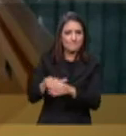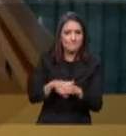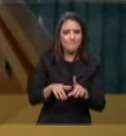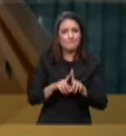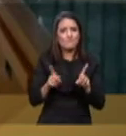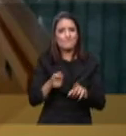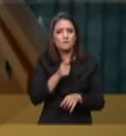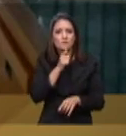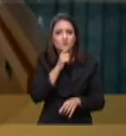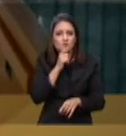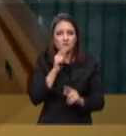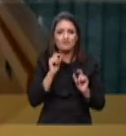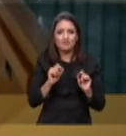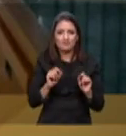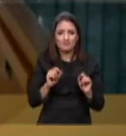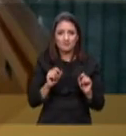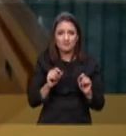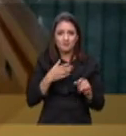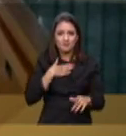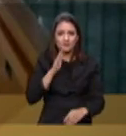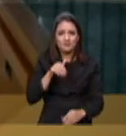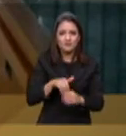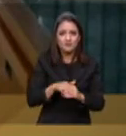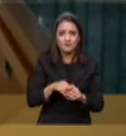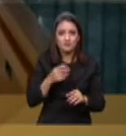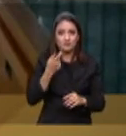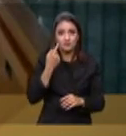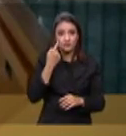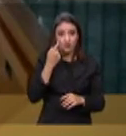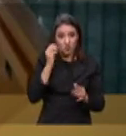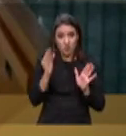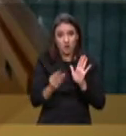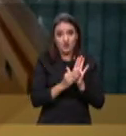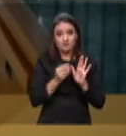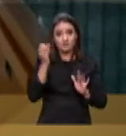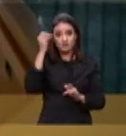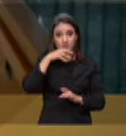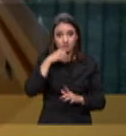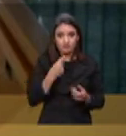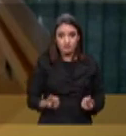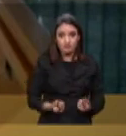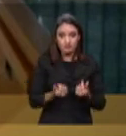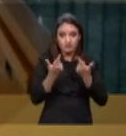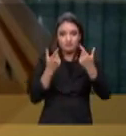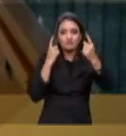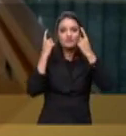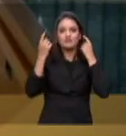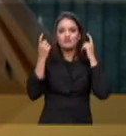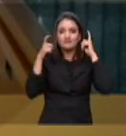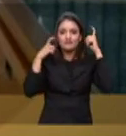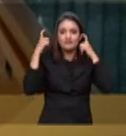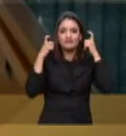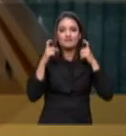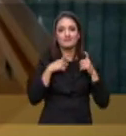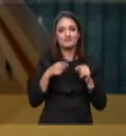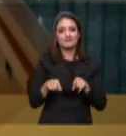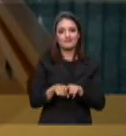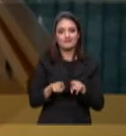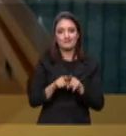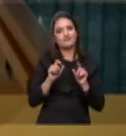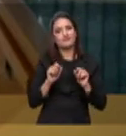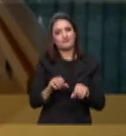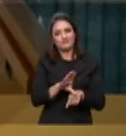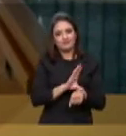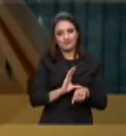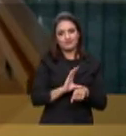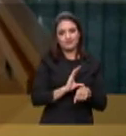me pareceu, e digo isso no meu voto, que o abuso do poder econômico, que era uma legítima preocupação e tem de ser até mesmo pela determinação